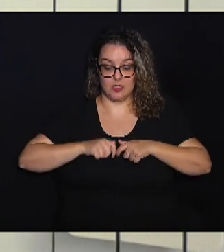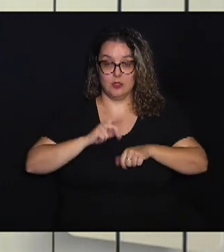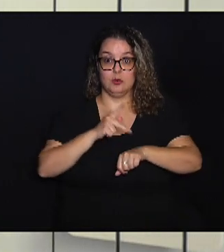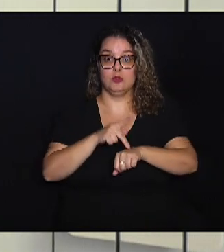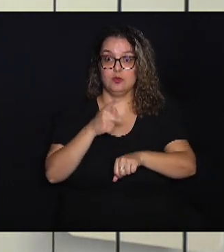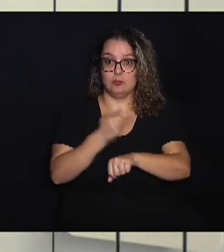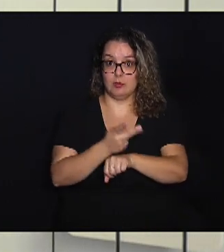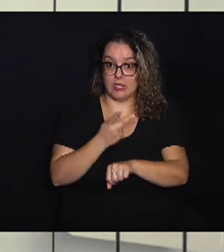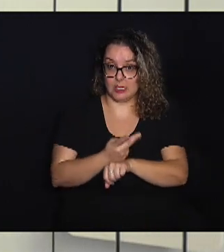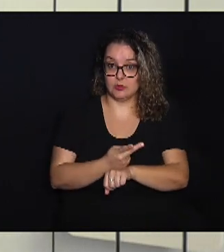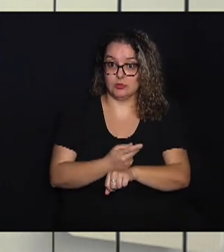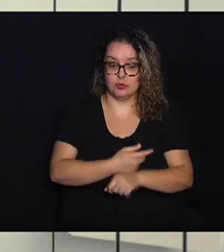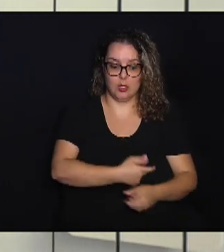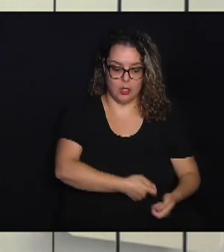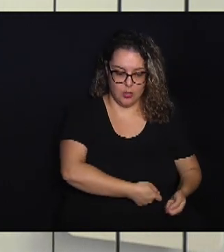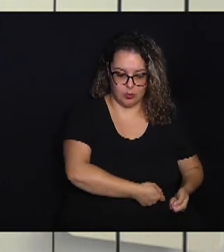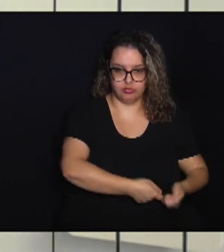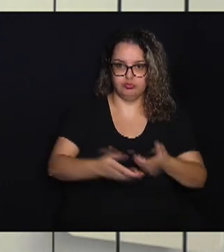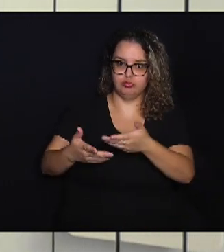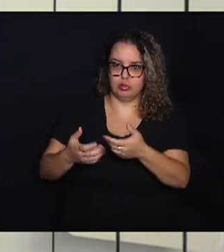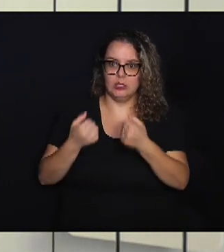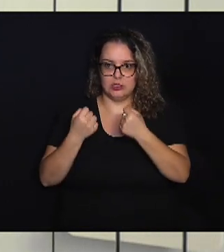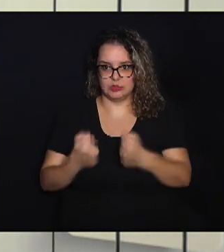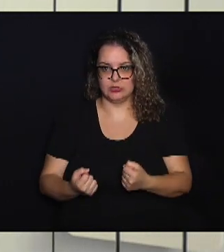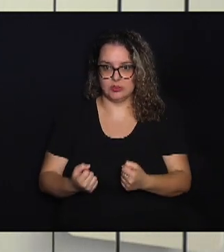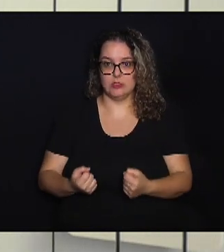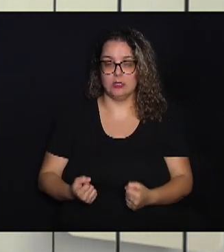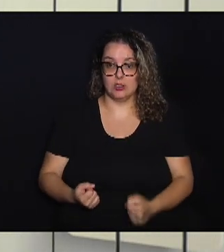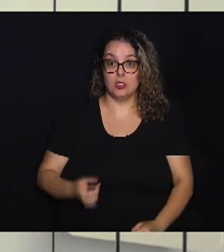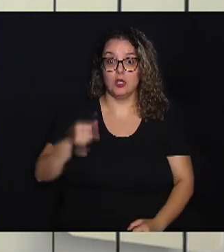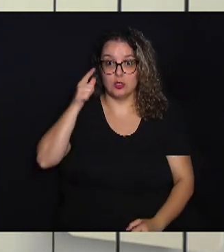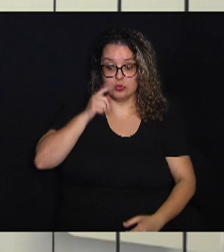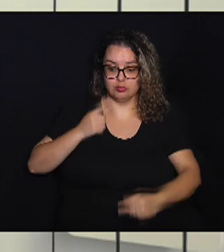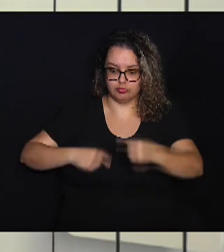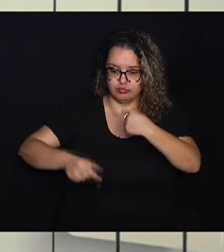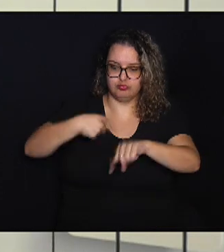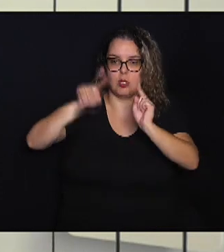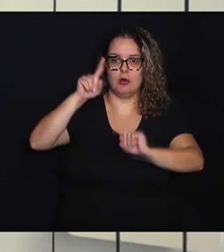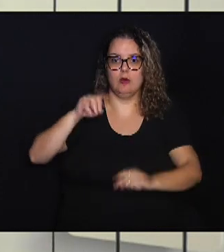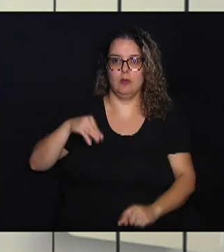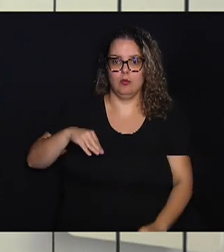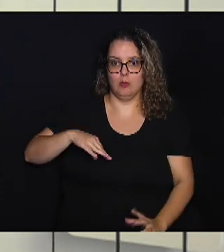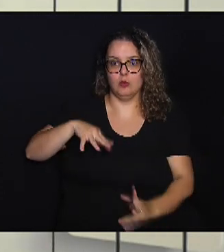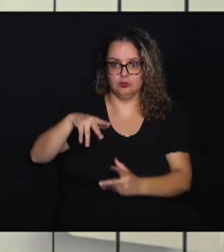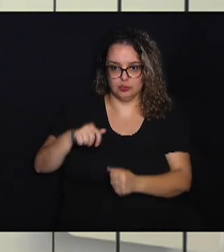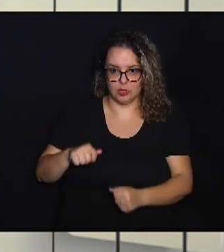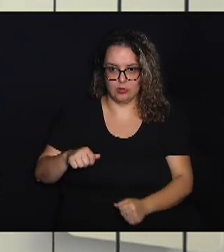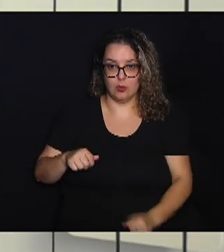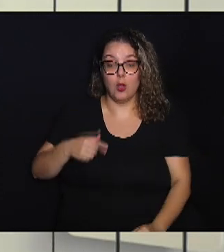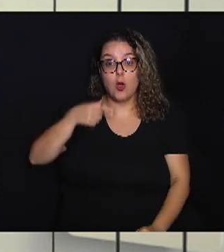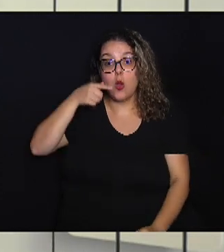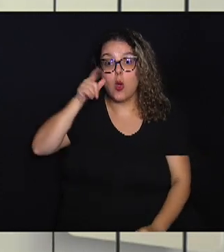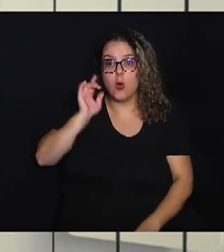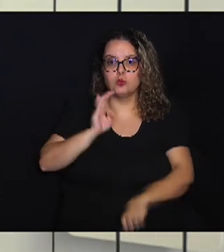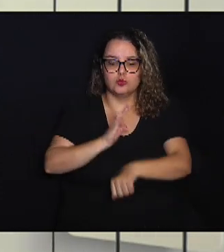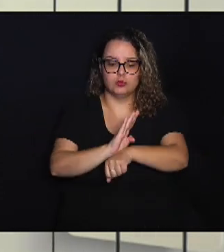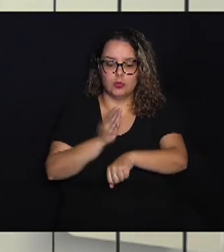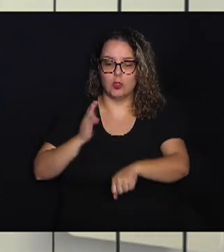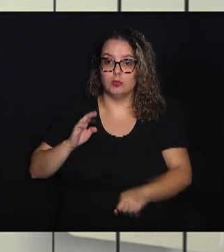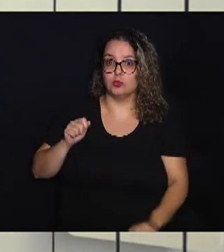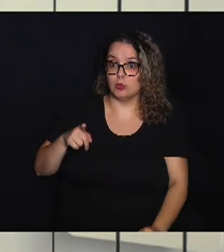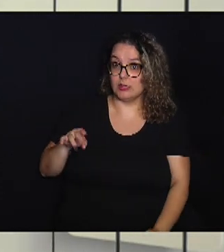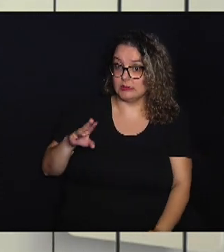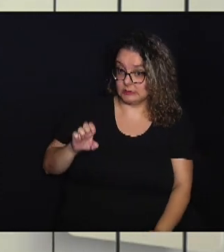arremesso de peso F54 e bateu o recorde mundial. Ontem, o bronze do André Rocha